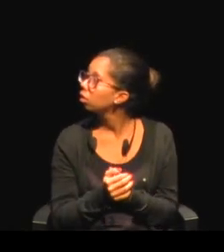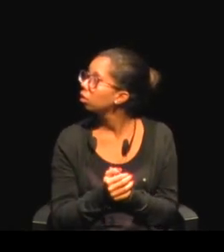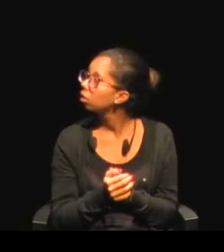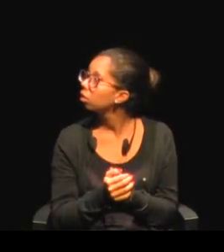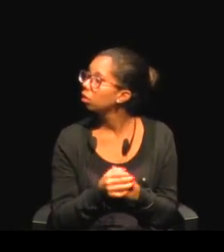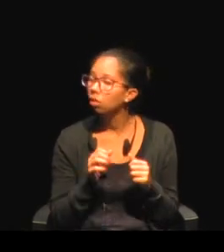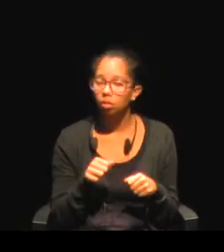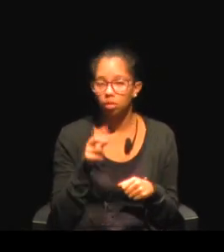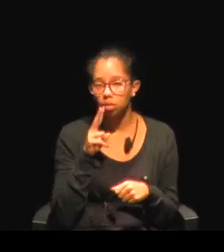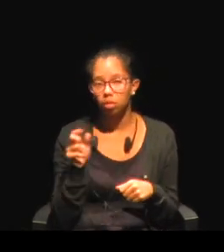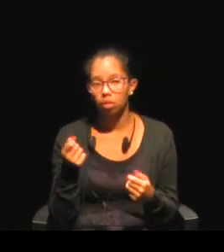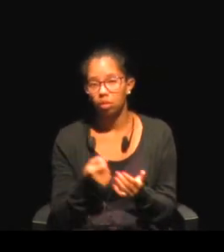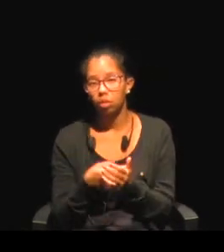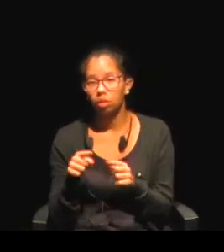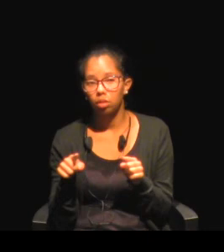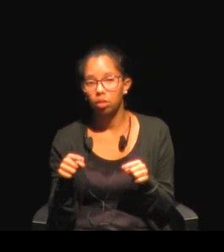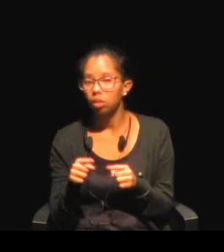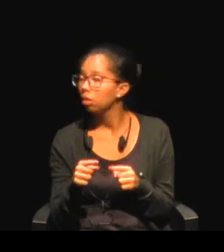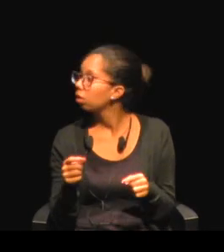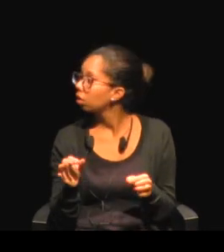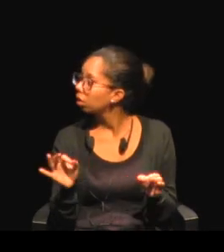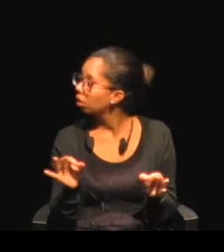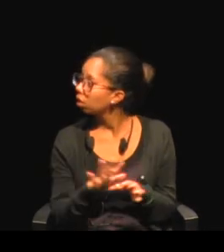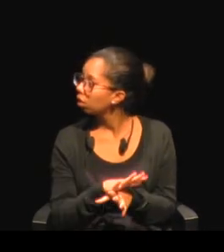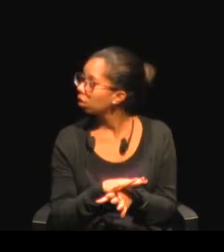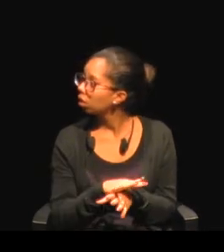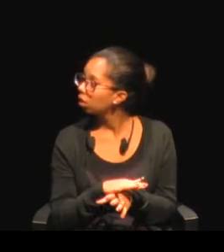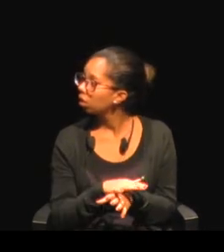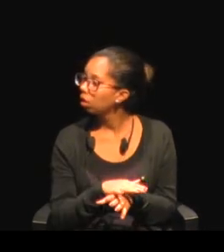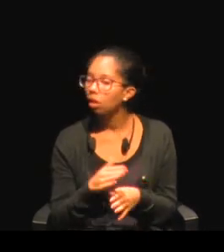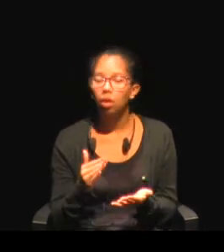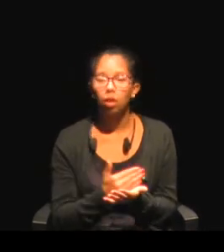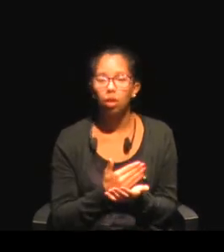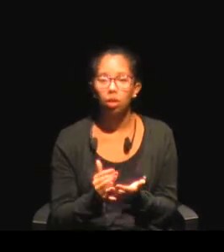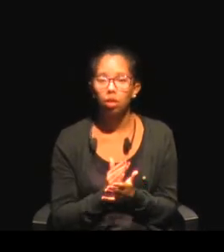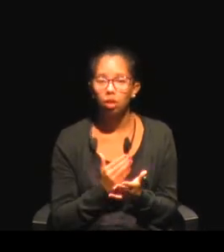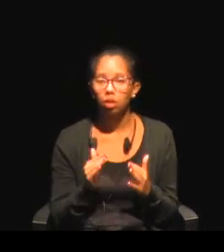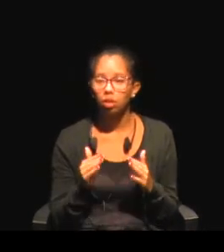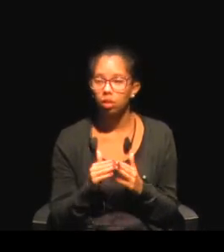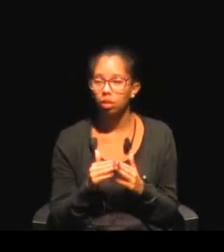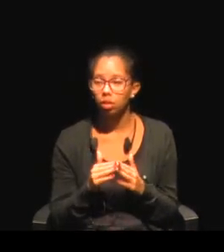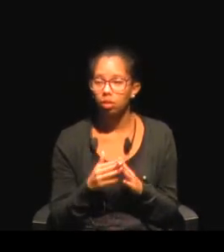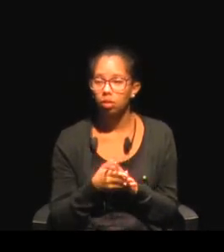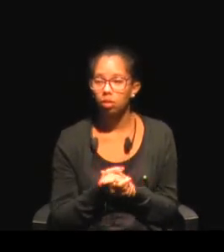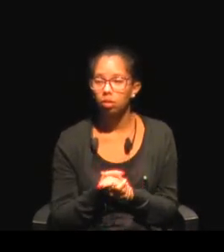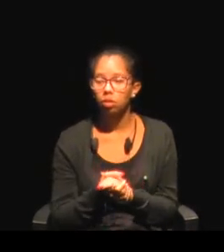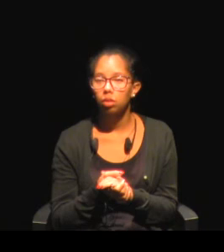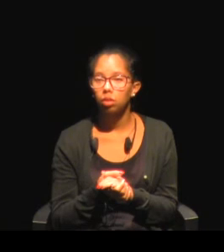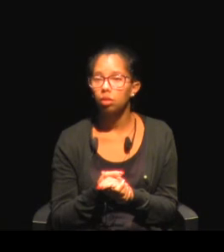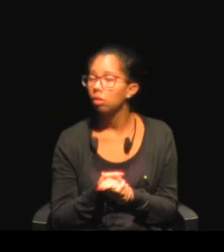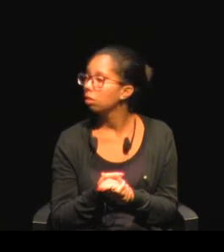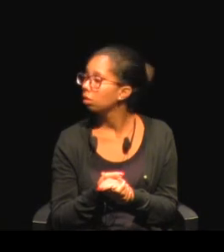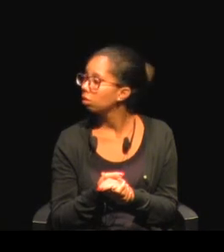obedece àquilo que a gente levantou lá, mais ou menos, tem 32 por 16 metros cada um desses elementos. Em alguns momentos eles